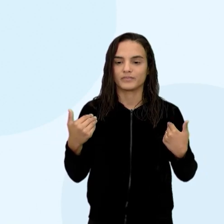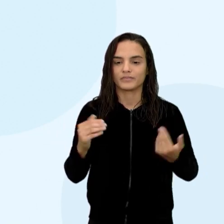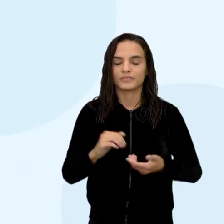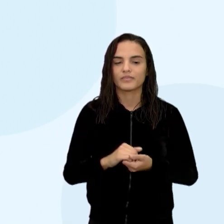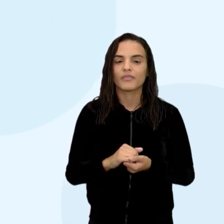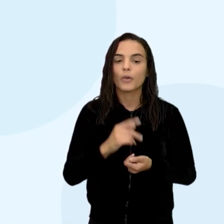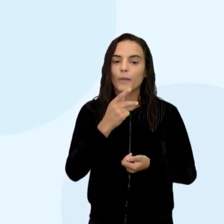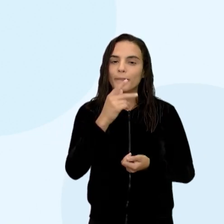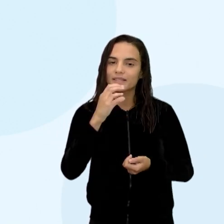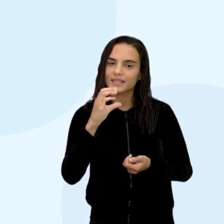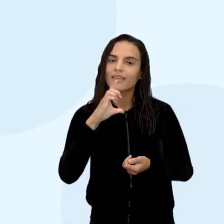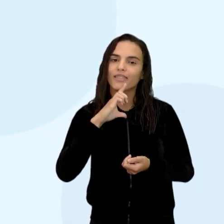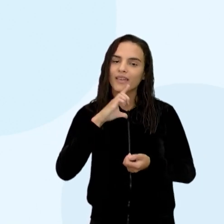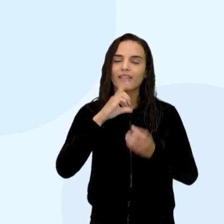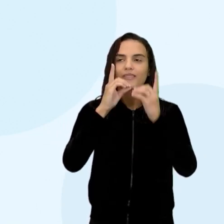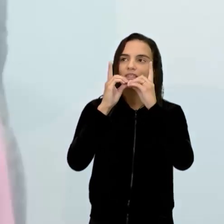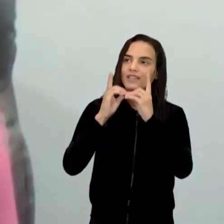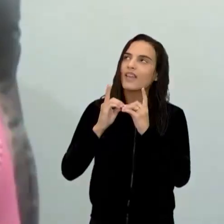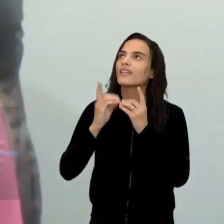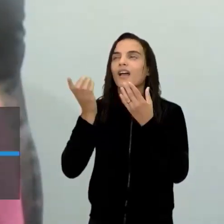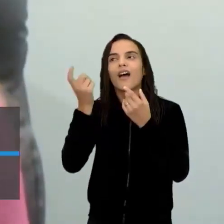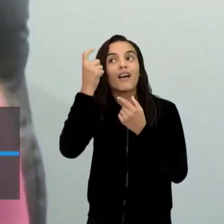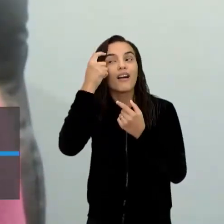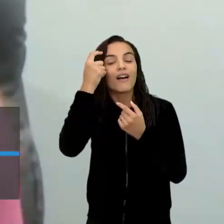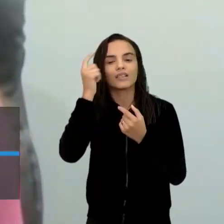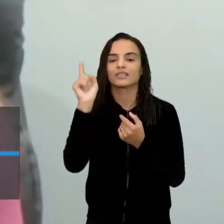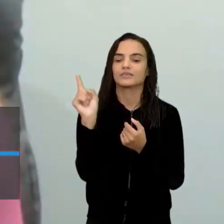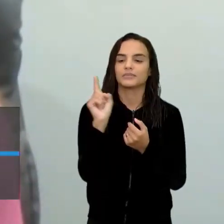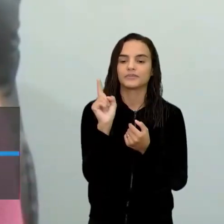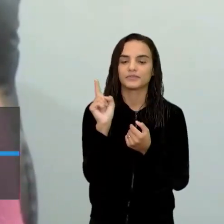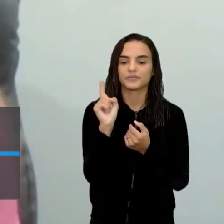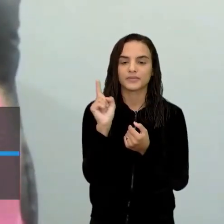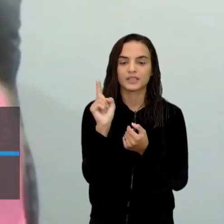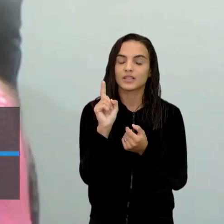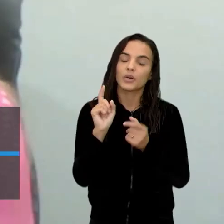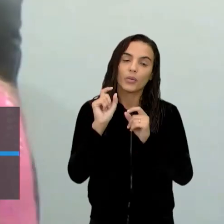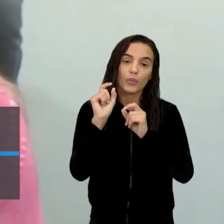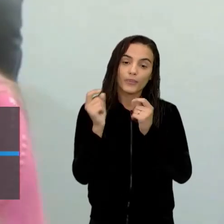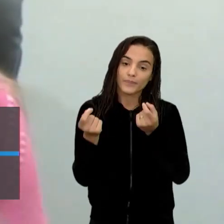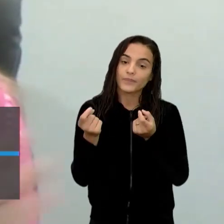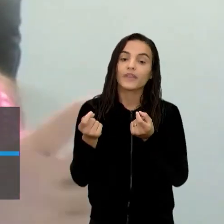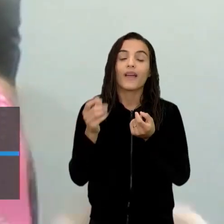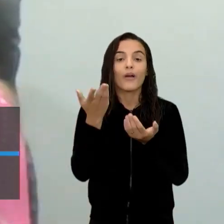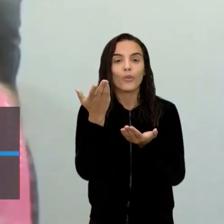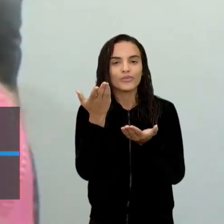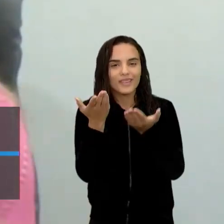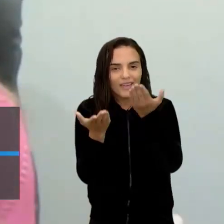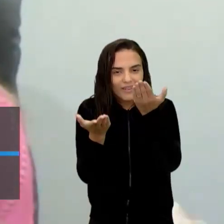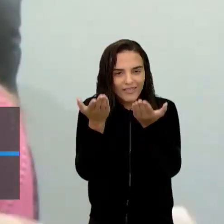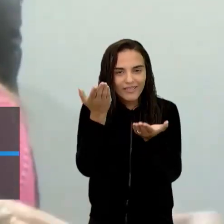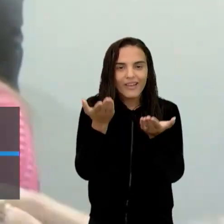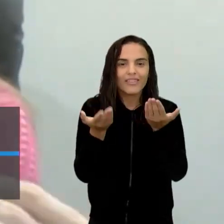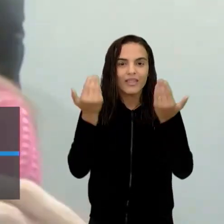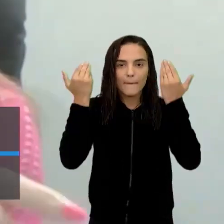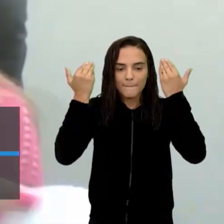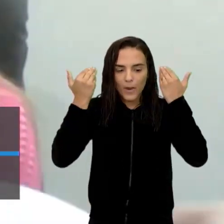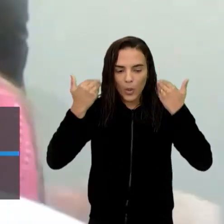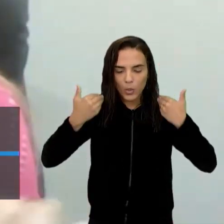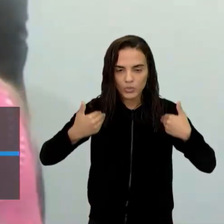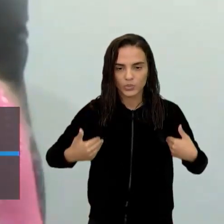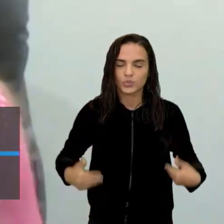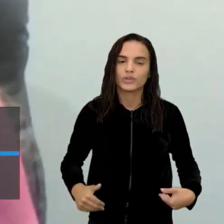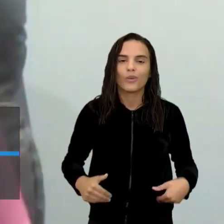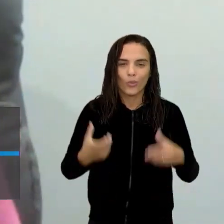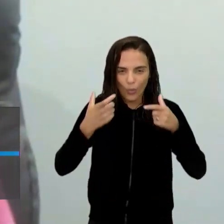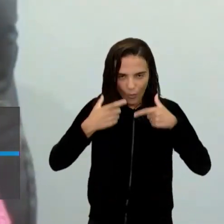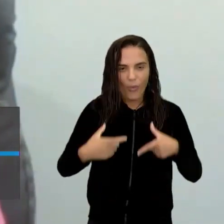ele tem deficiência intelectual. O comprometimento que ele tem é no equilíbrio, na postura, tá